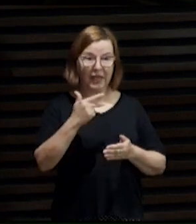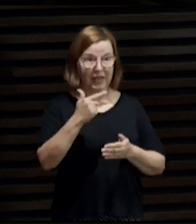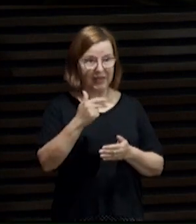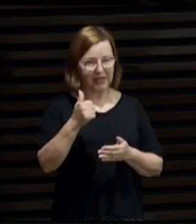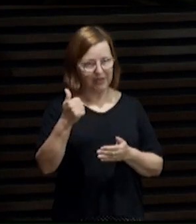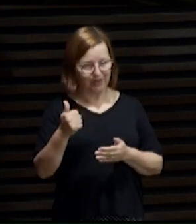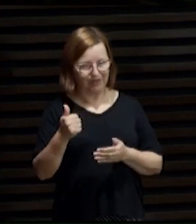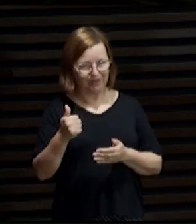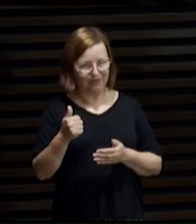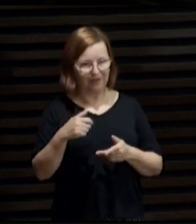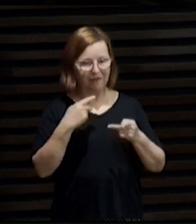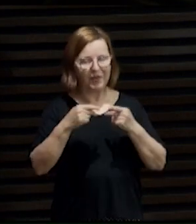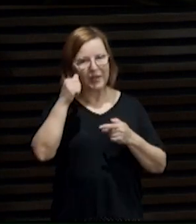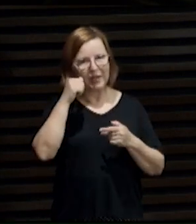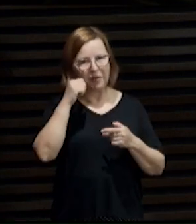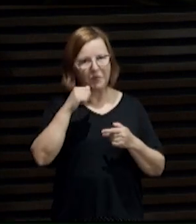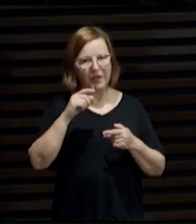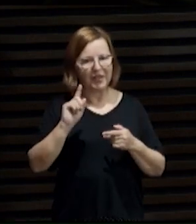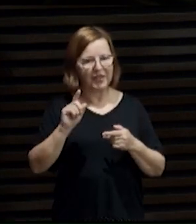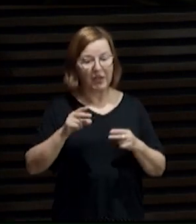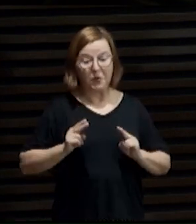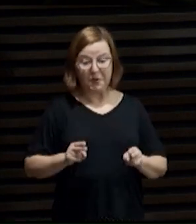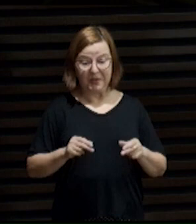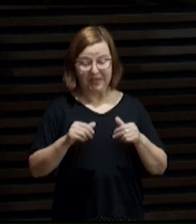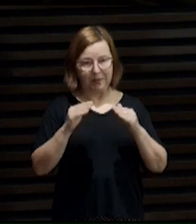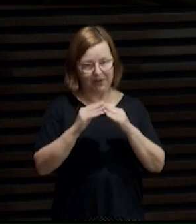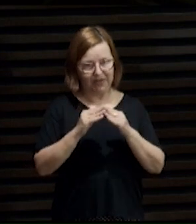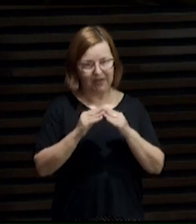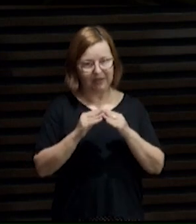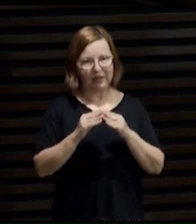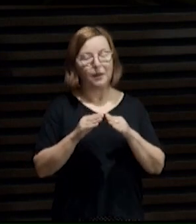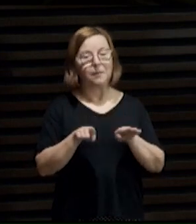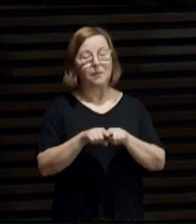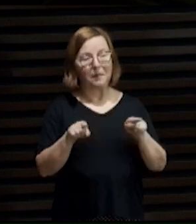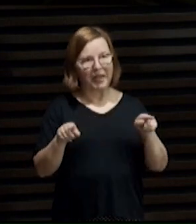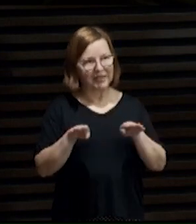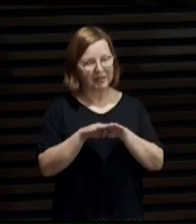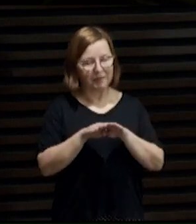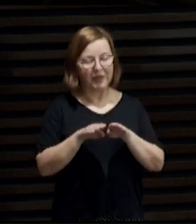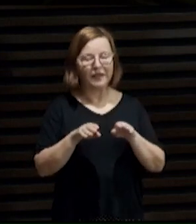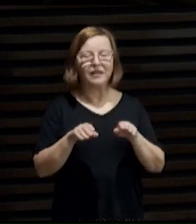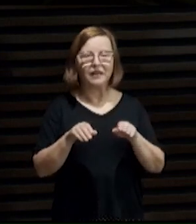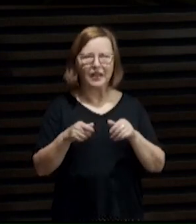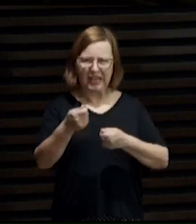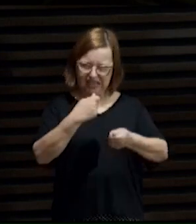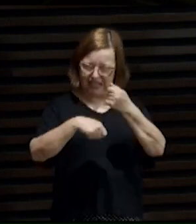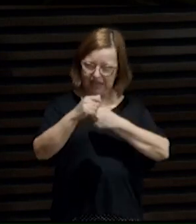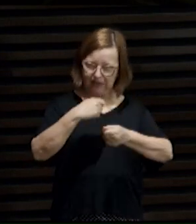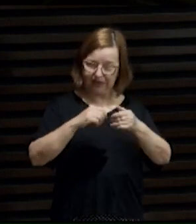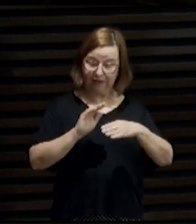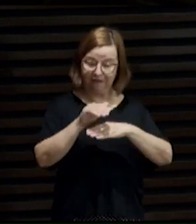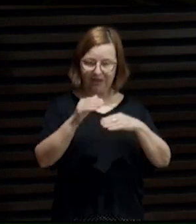negócios fora de casa. Então é óbvio que as mulheres estão livres para negociar fora de casa, para trabalhar fora de